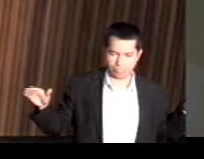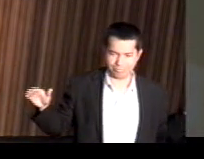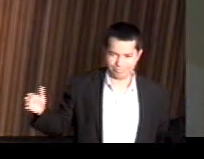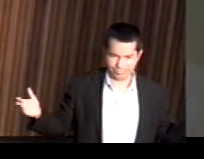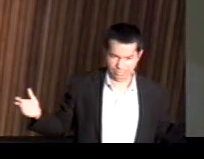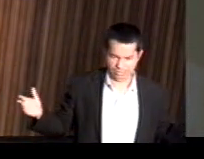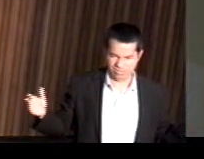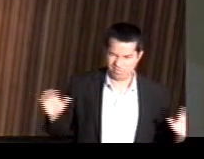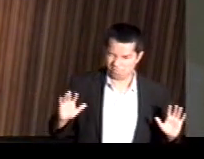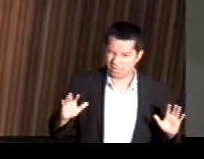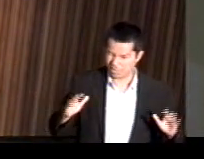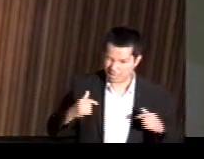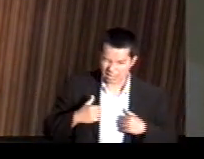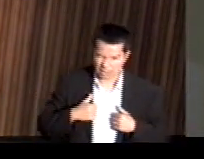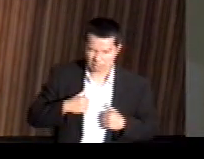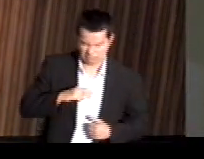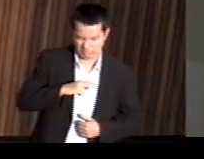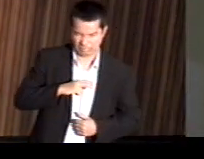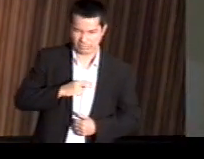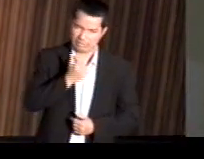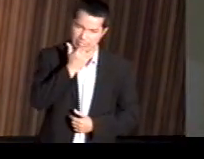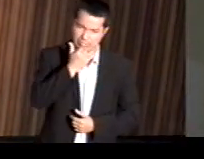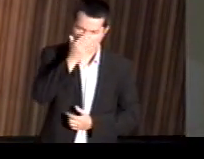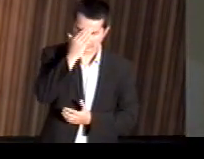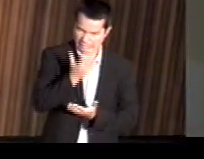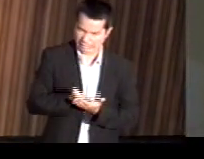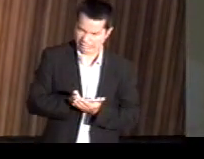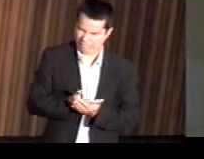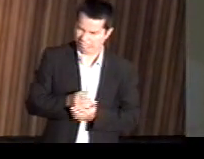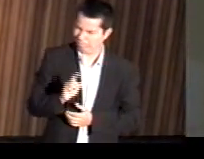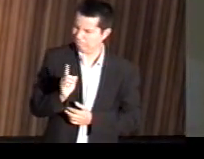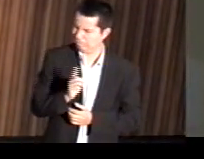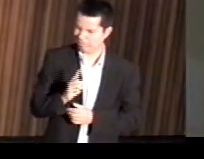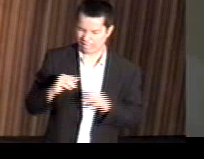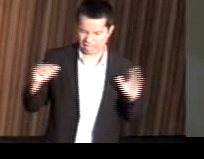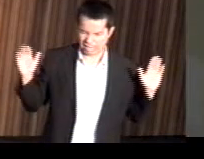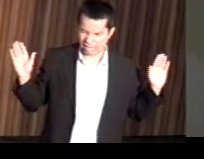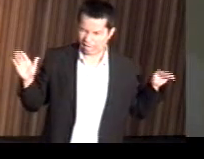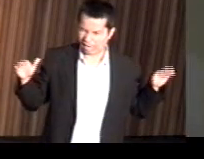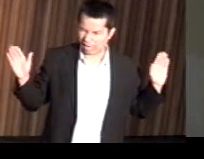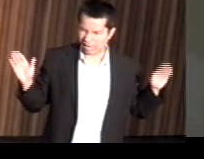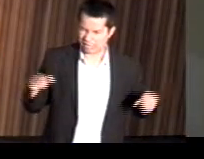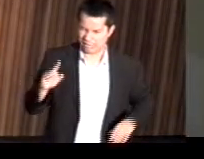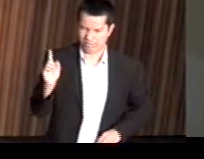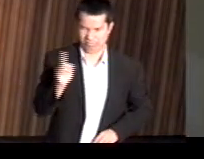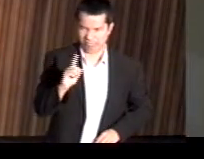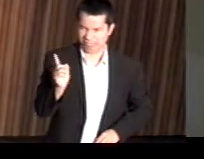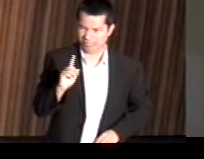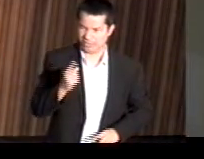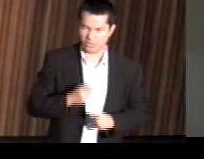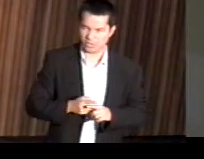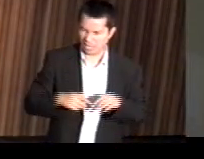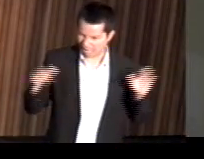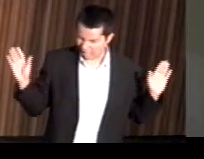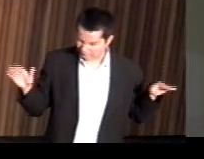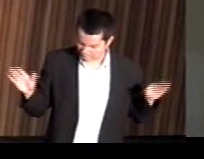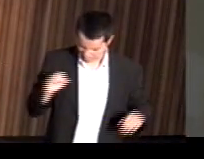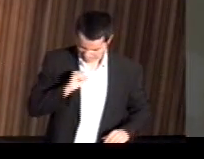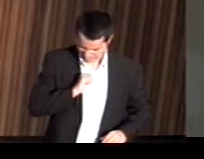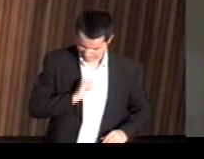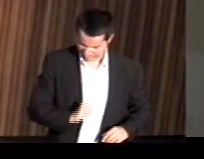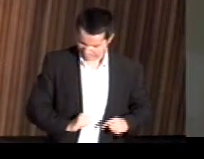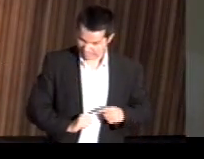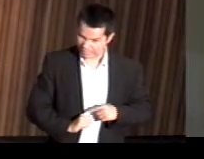crer nisso, porque o sacerdócio, e ele era sacerdote, nunca foi exercido, nem pode ser exercido por